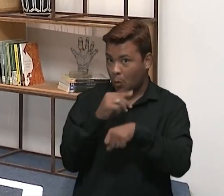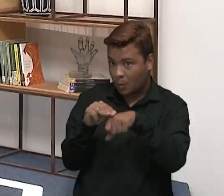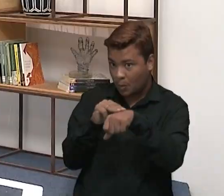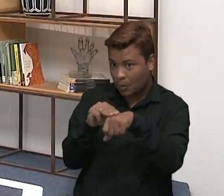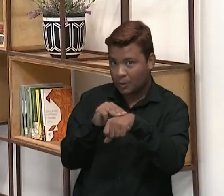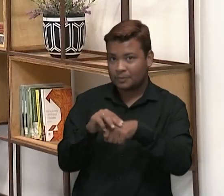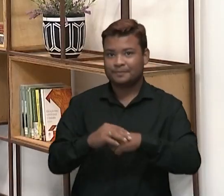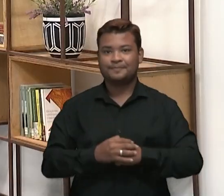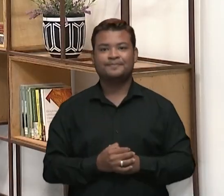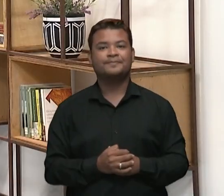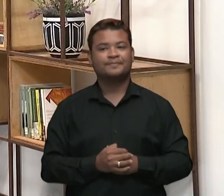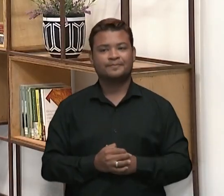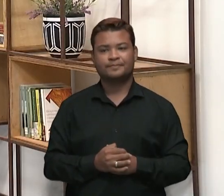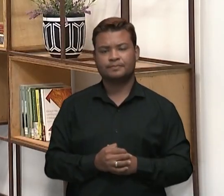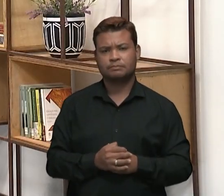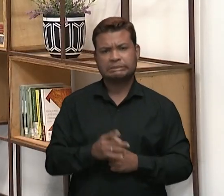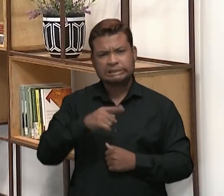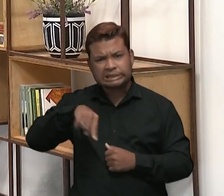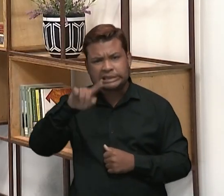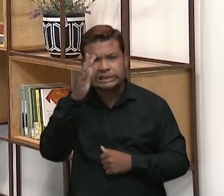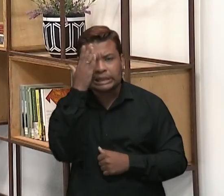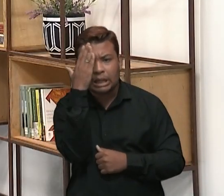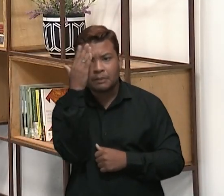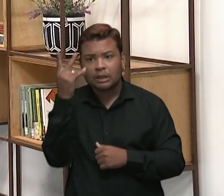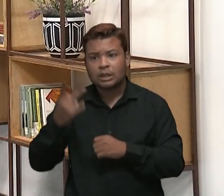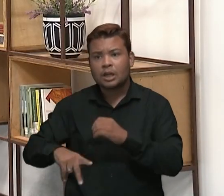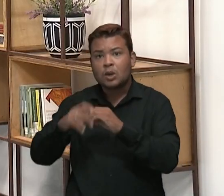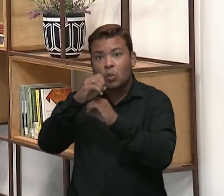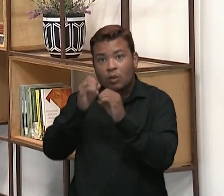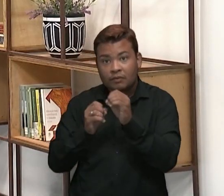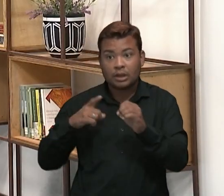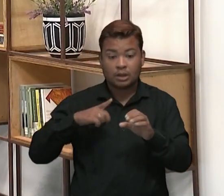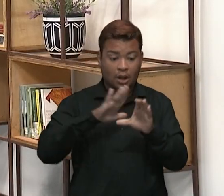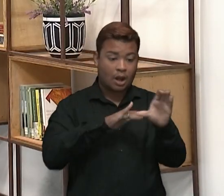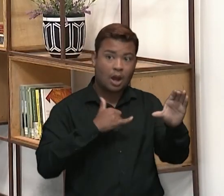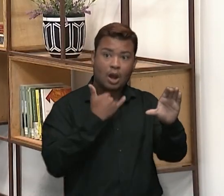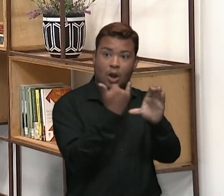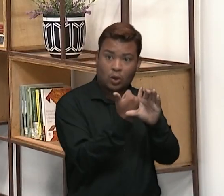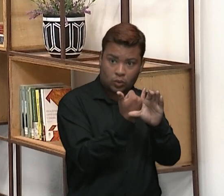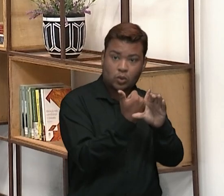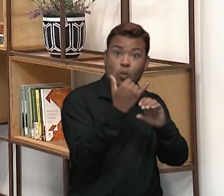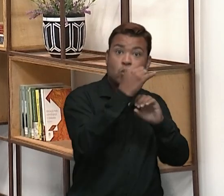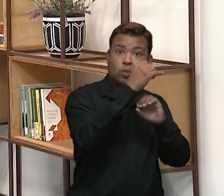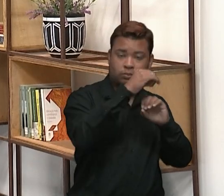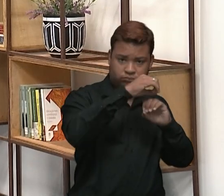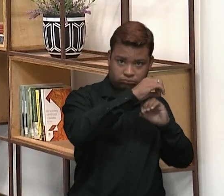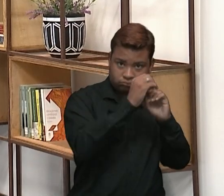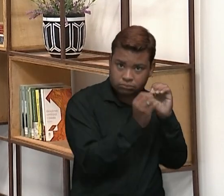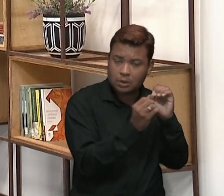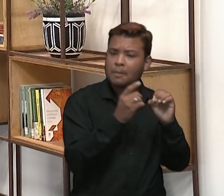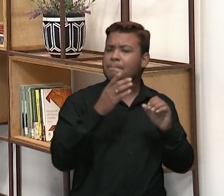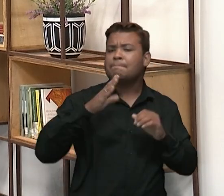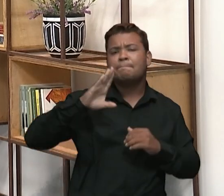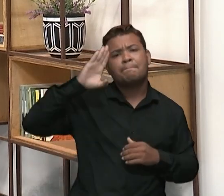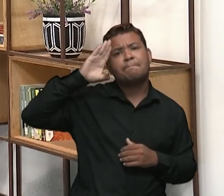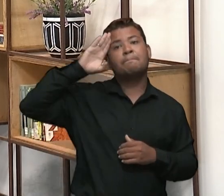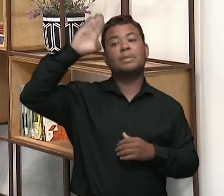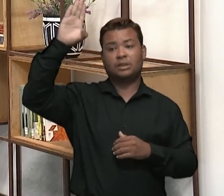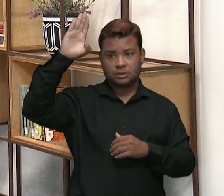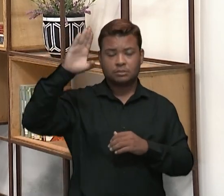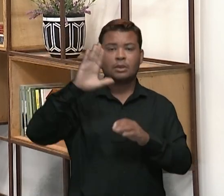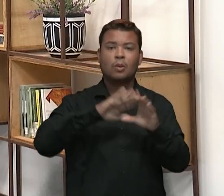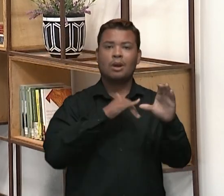castanhos. Você sabia que o canal da UFG no YouTube lidera o ranking de canais de